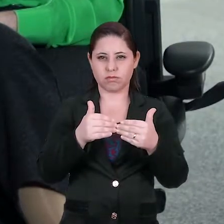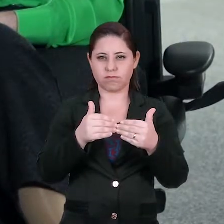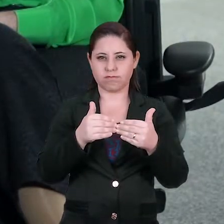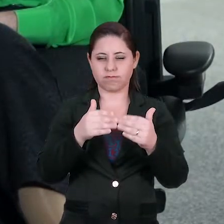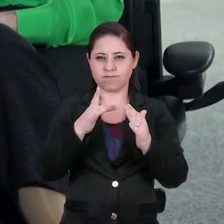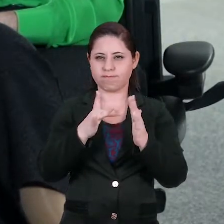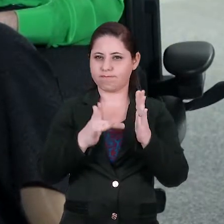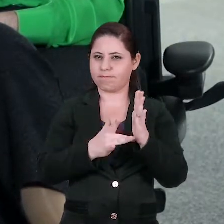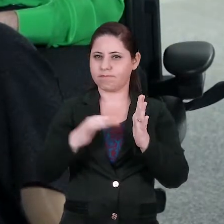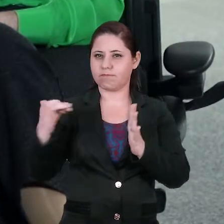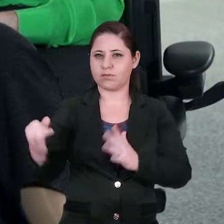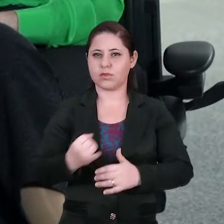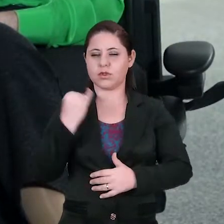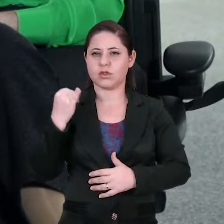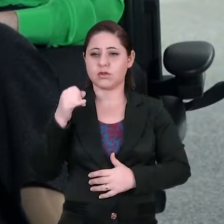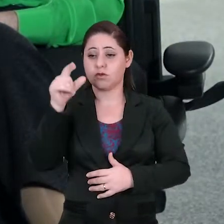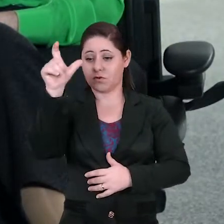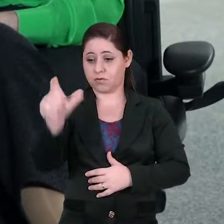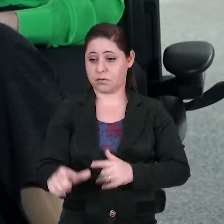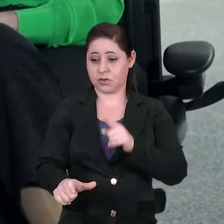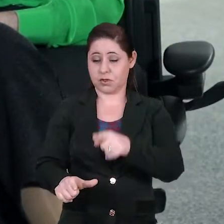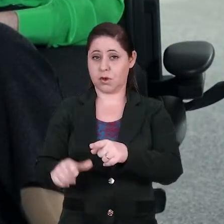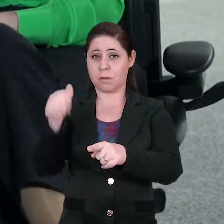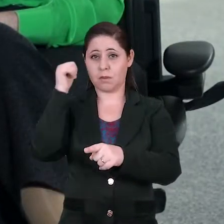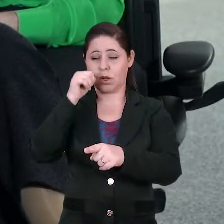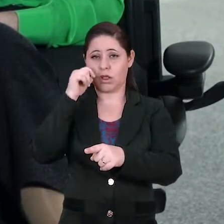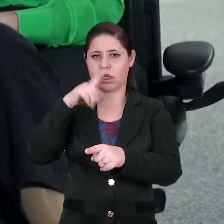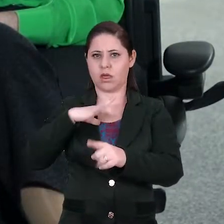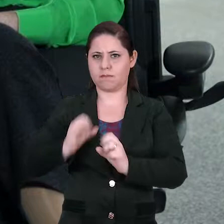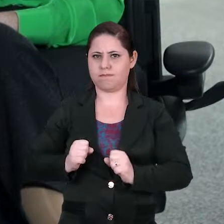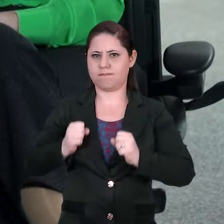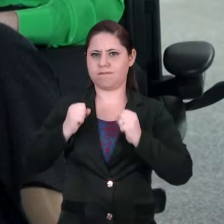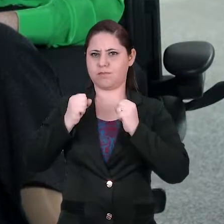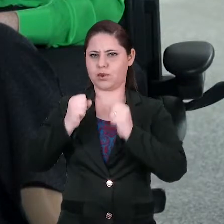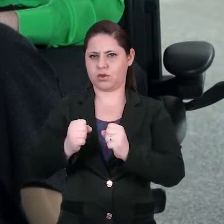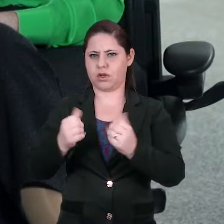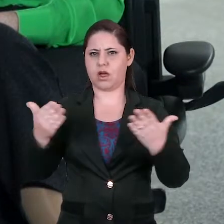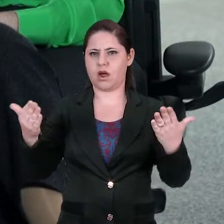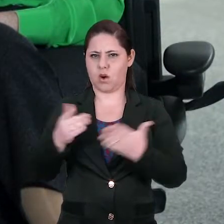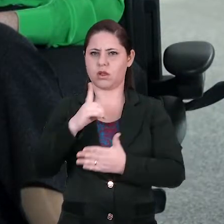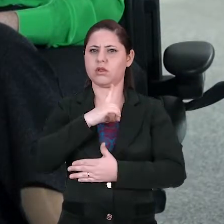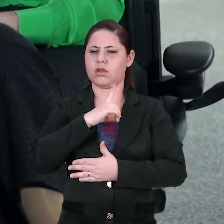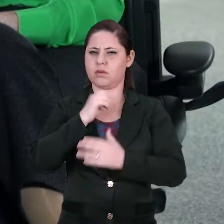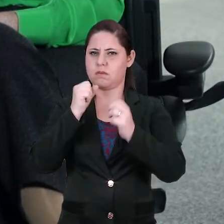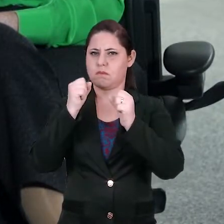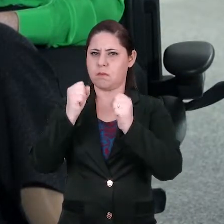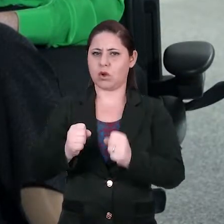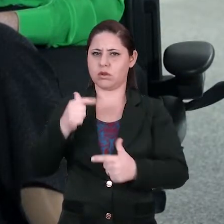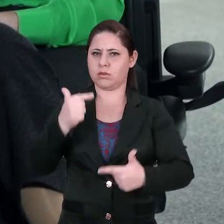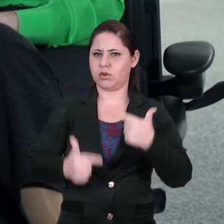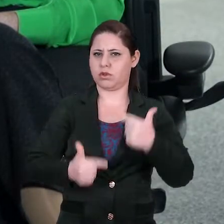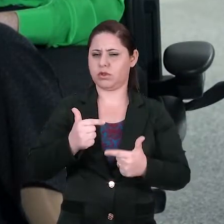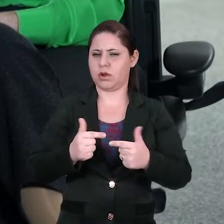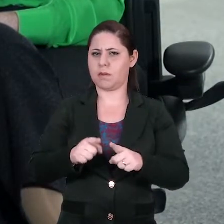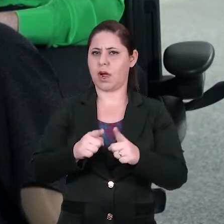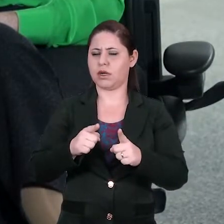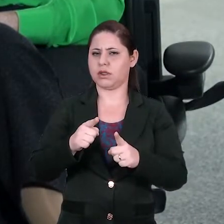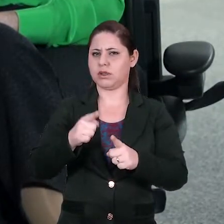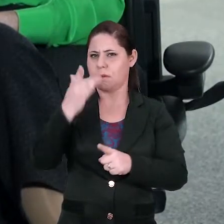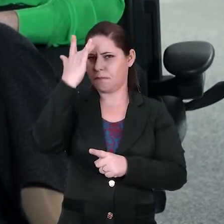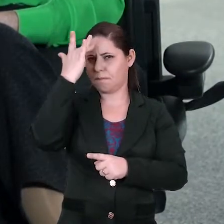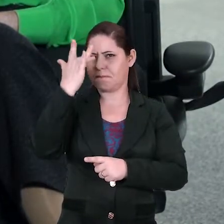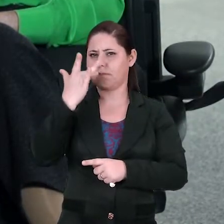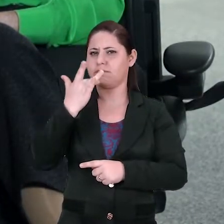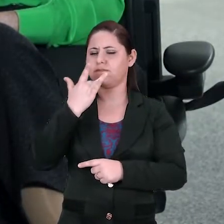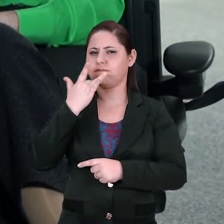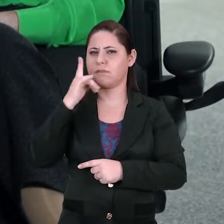ponto importante. Você é uma mulher que teve muito poder e continua tendo um poder, não mais o poder político, mas da